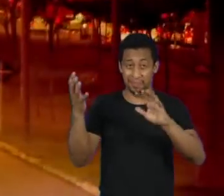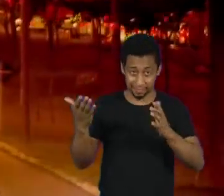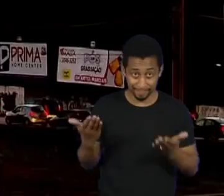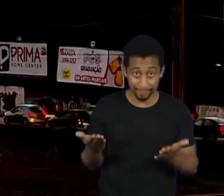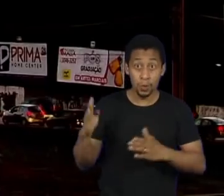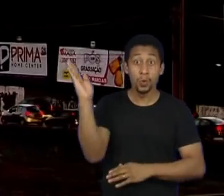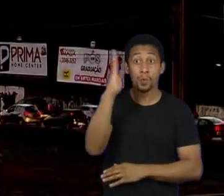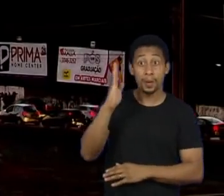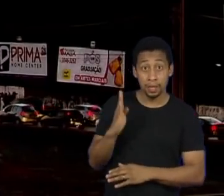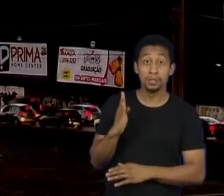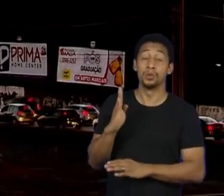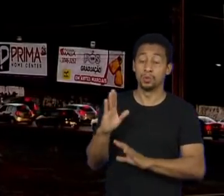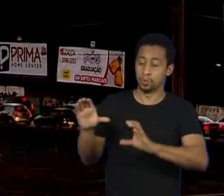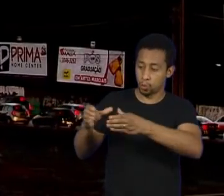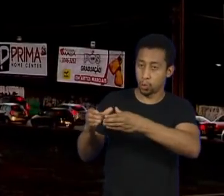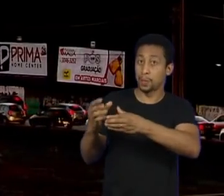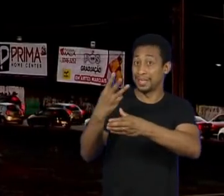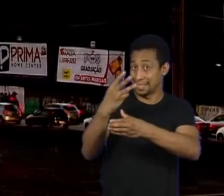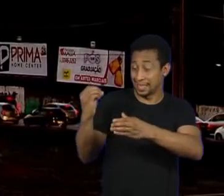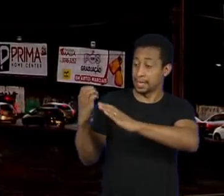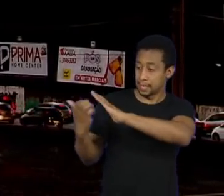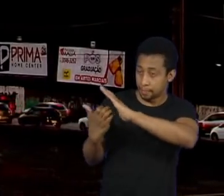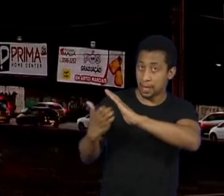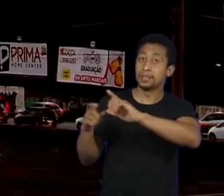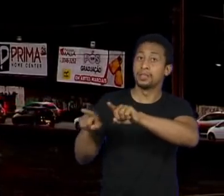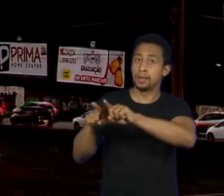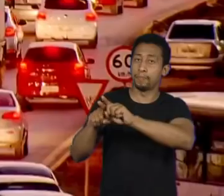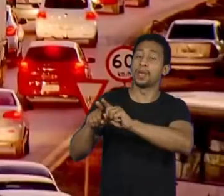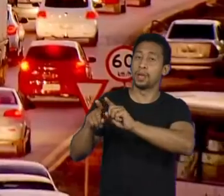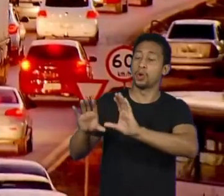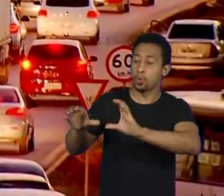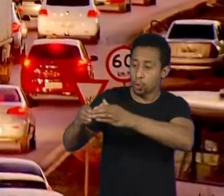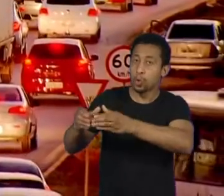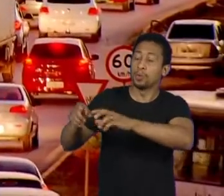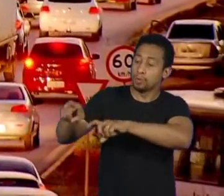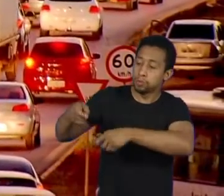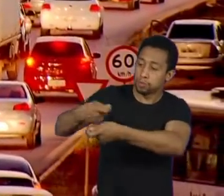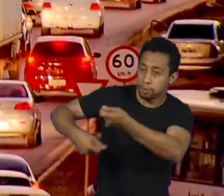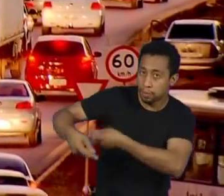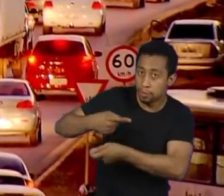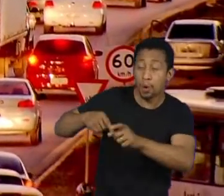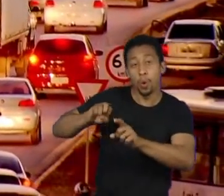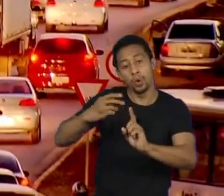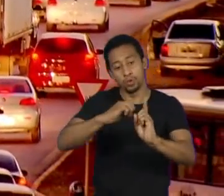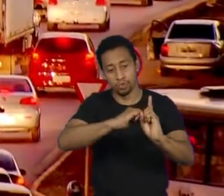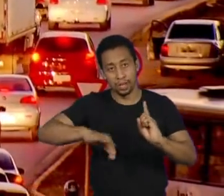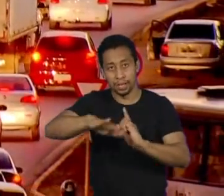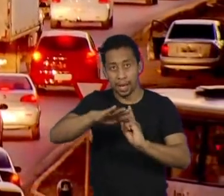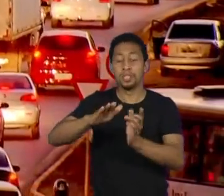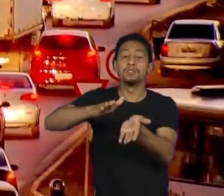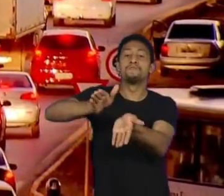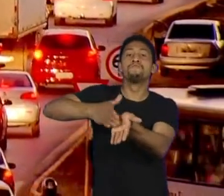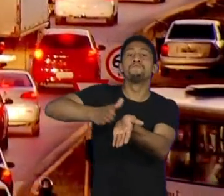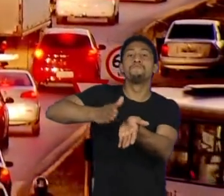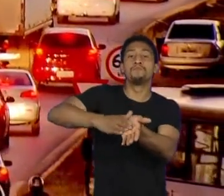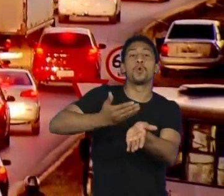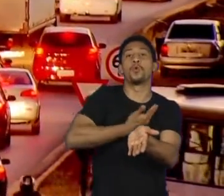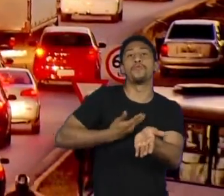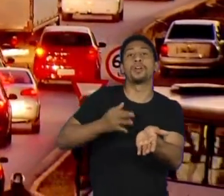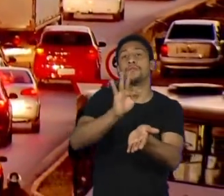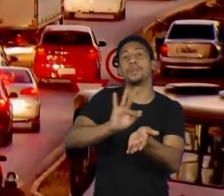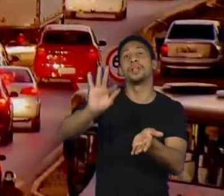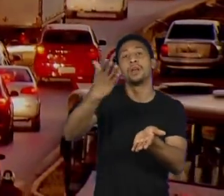grupo de 300 empresas, entidades do agronegócio e da sociedade civil cobra do governo federal metas